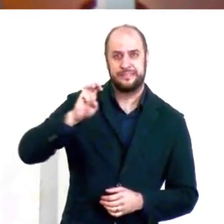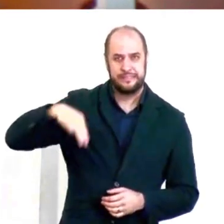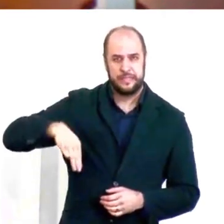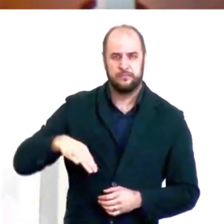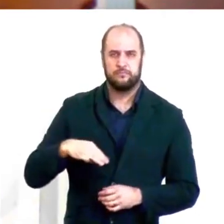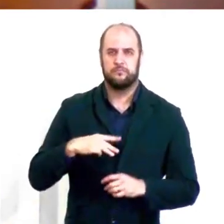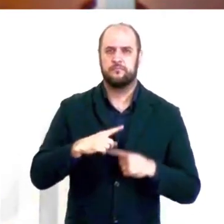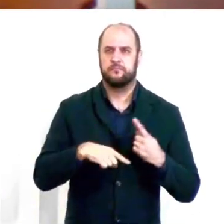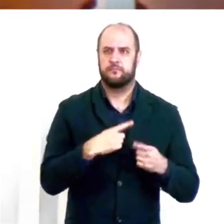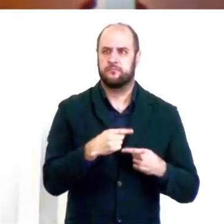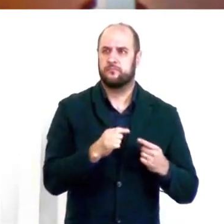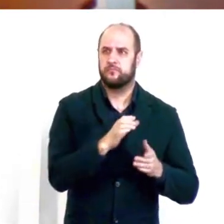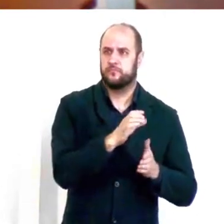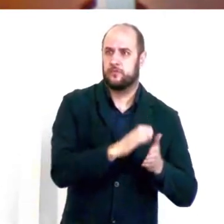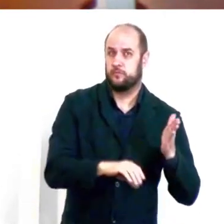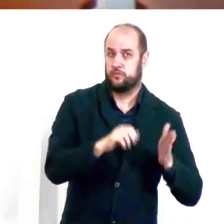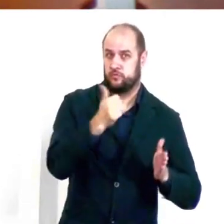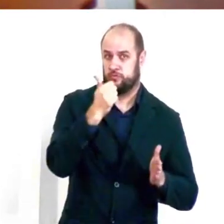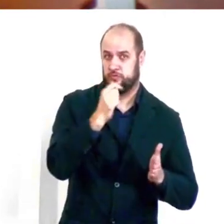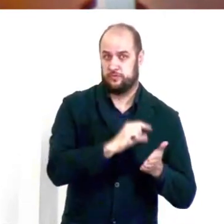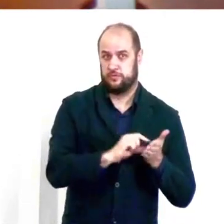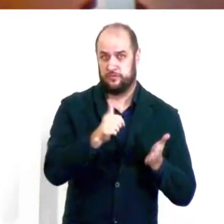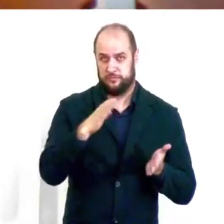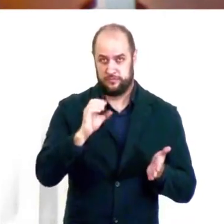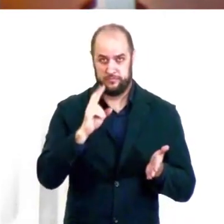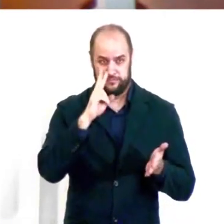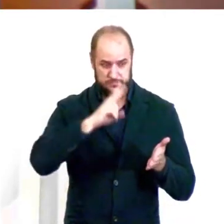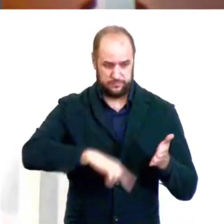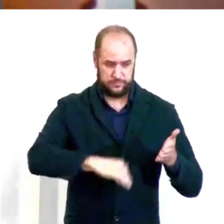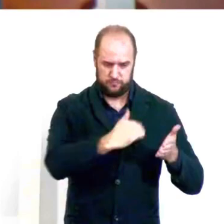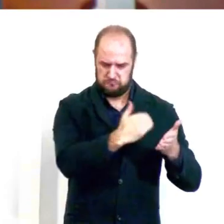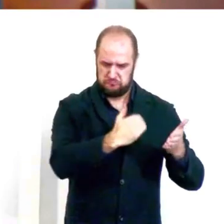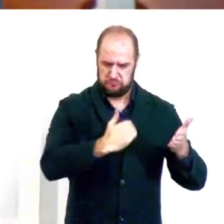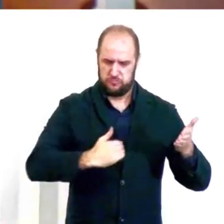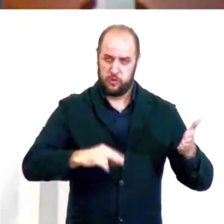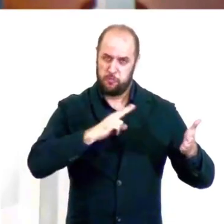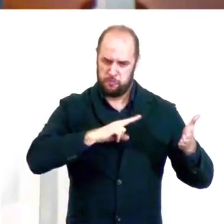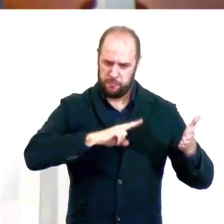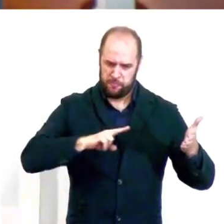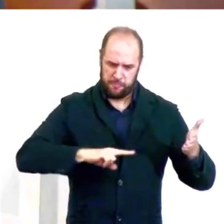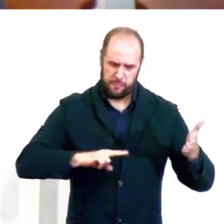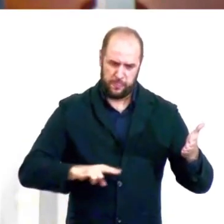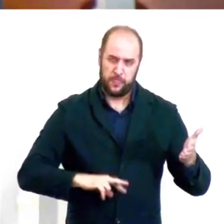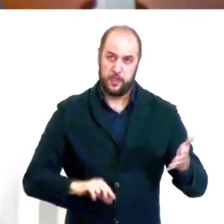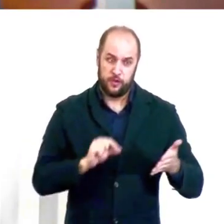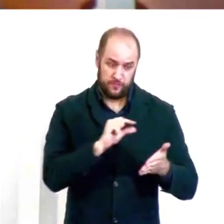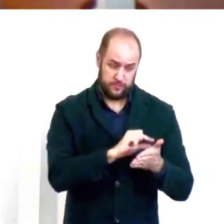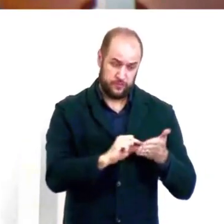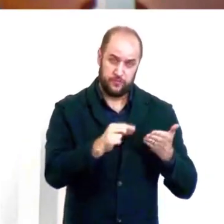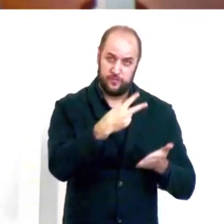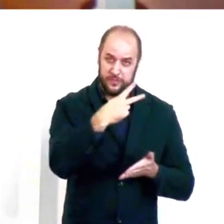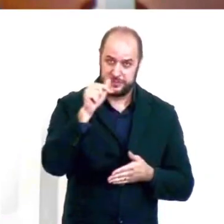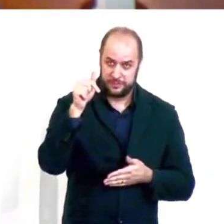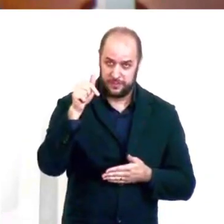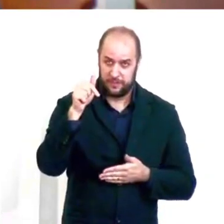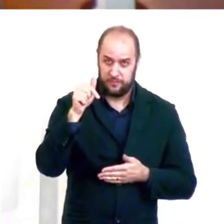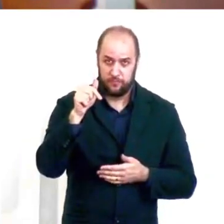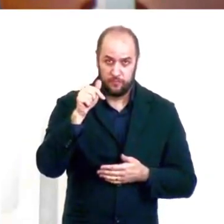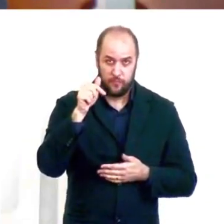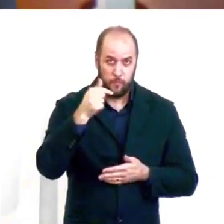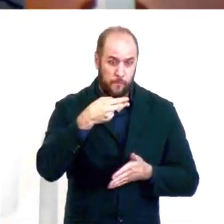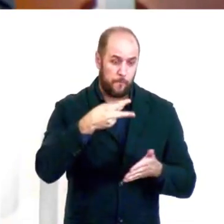verso 10 do capítulo 11, e parar com os seus olhos no verso 27, você vai ter